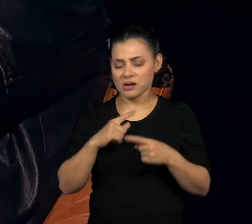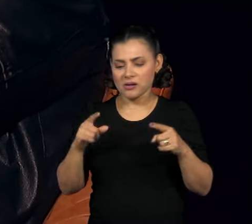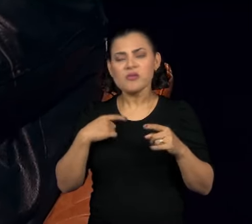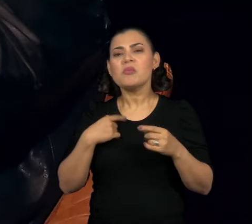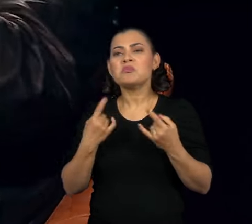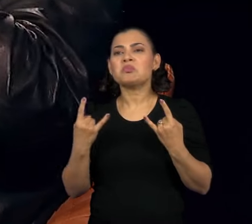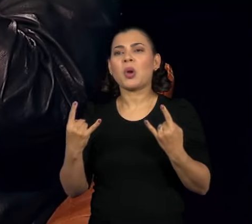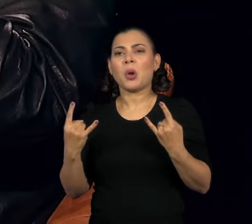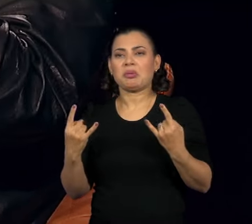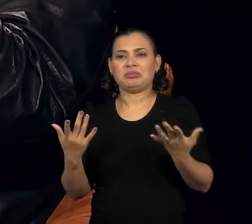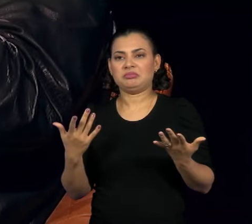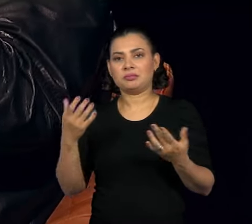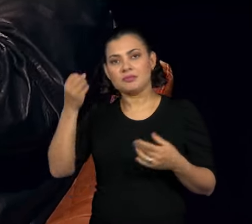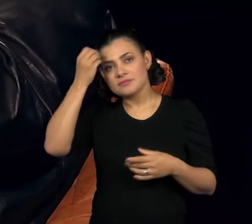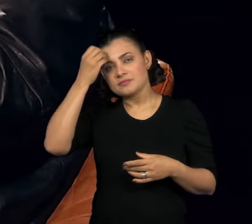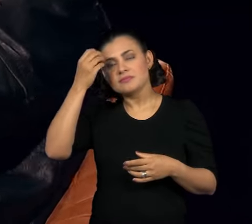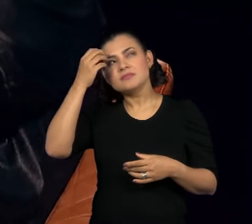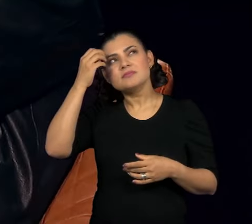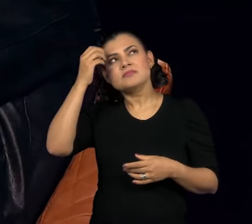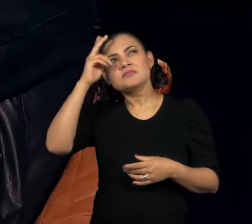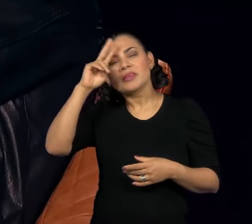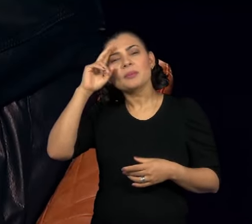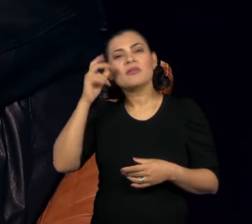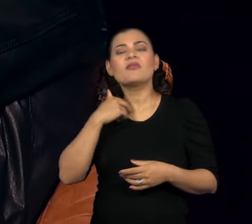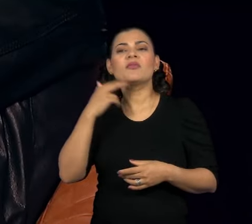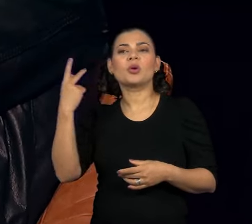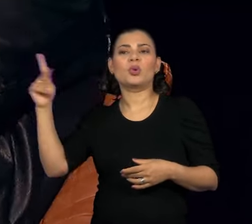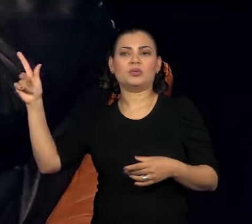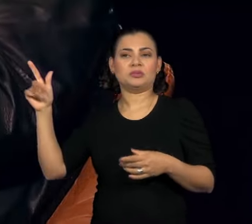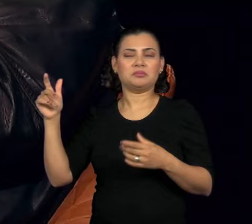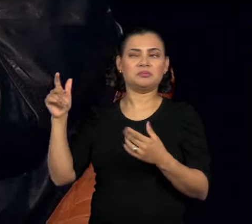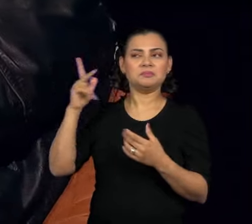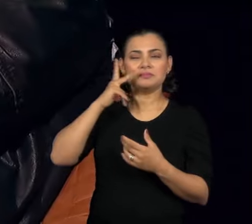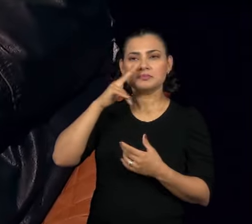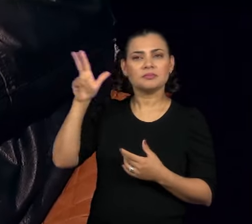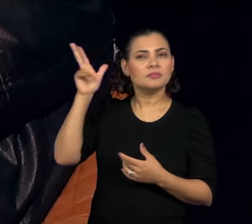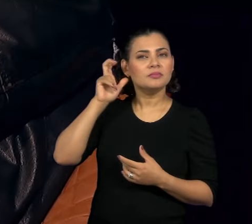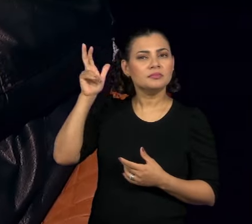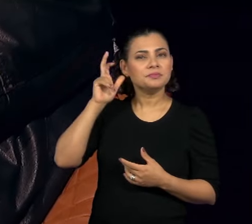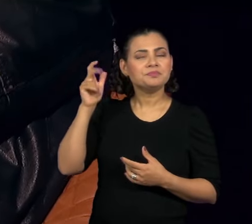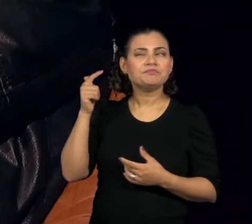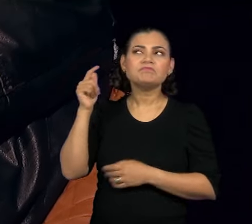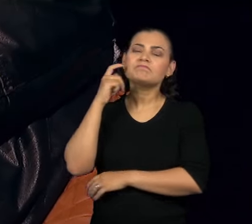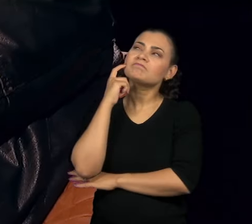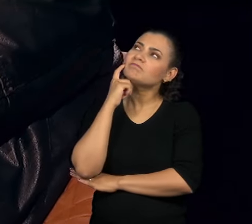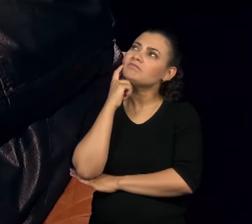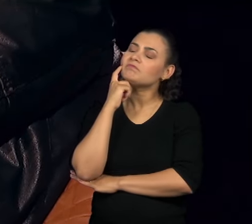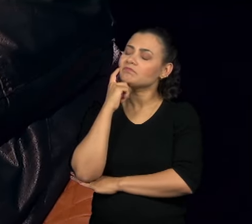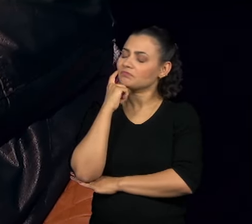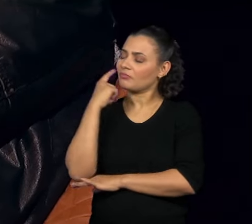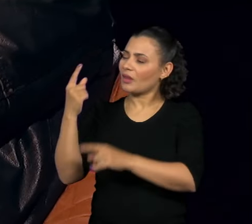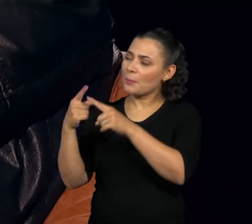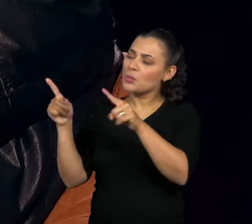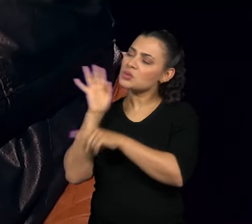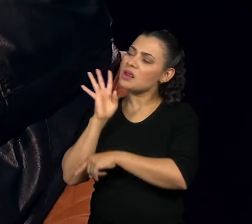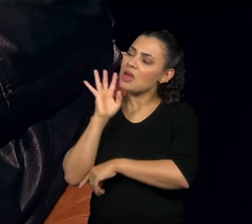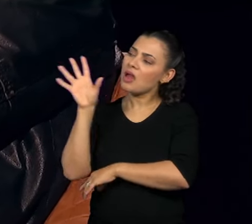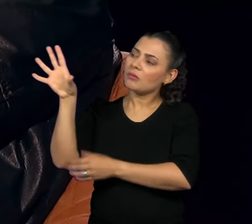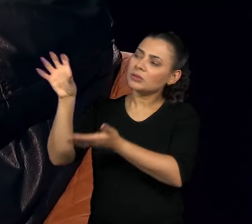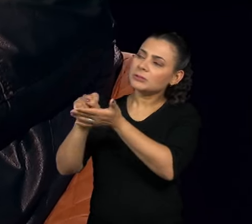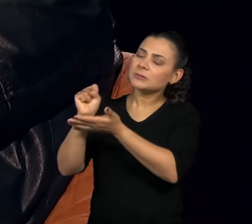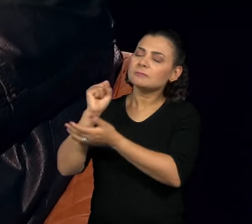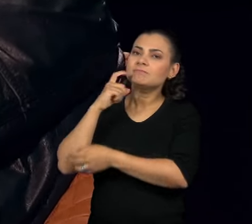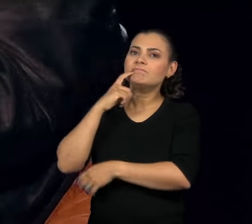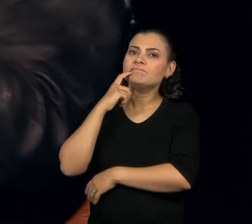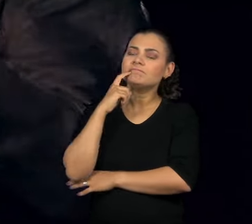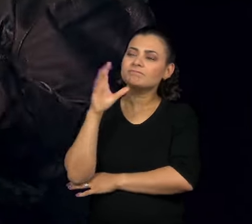rock, lembrava a voz do Bruce Springsteen, não era o Bruce. E eu falei, caramba, que música bacana, com a